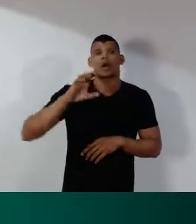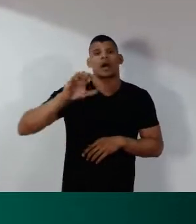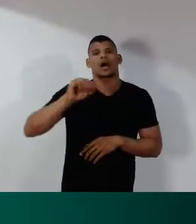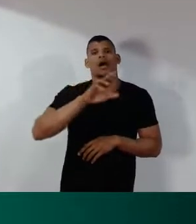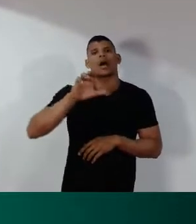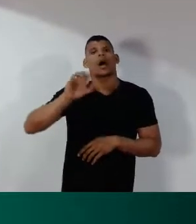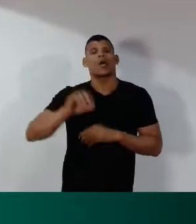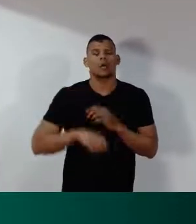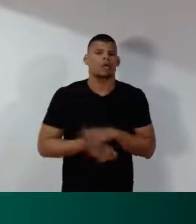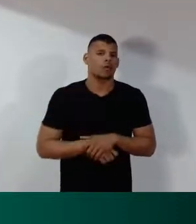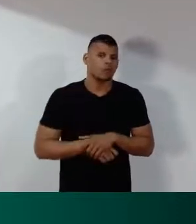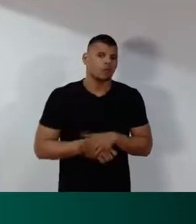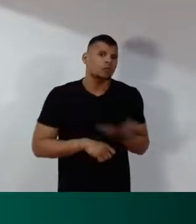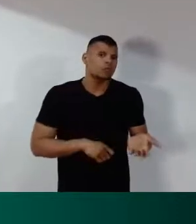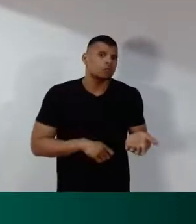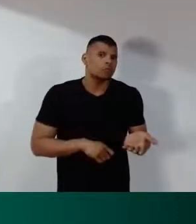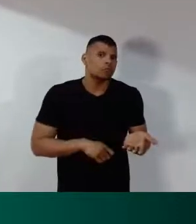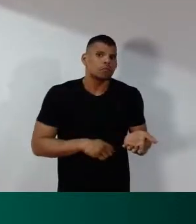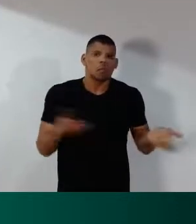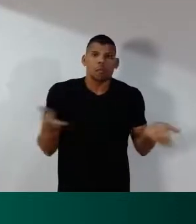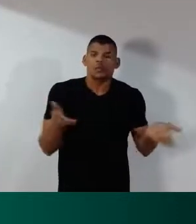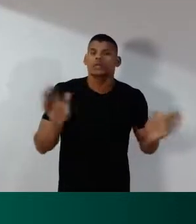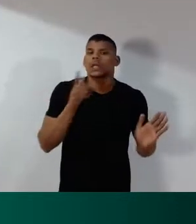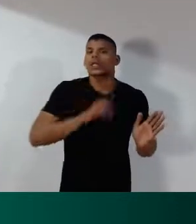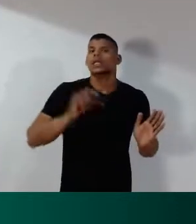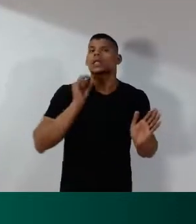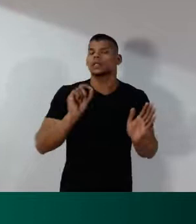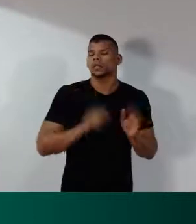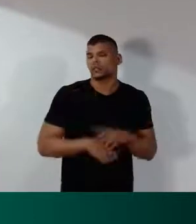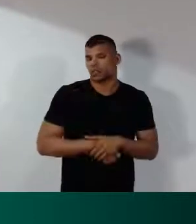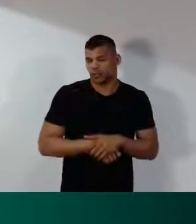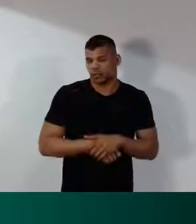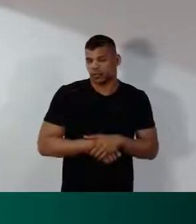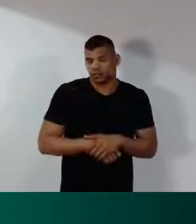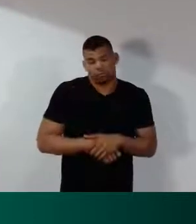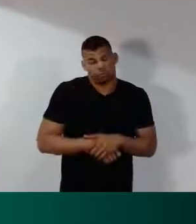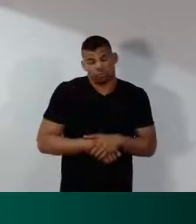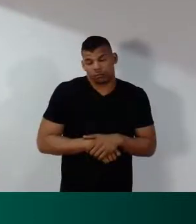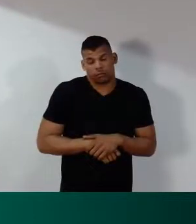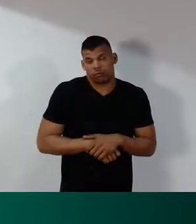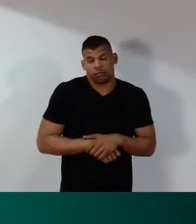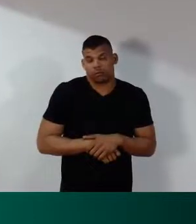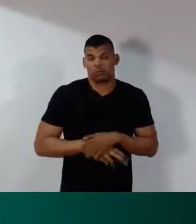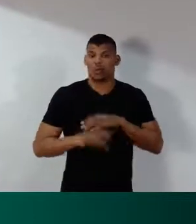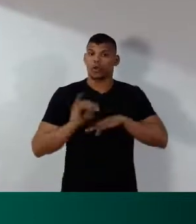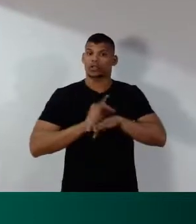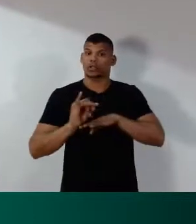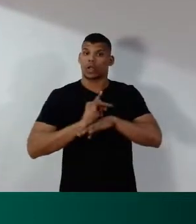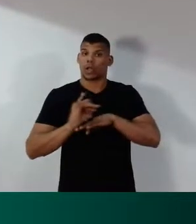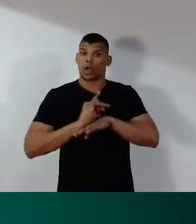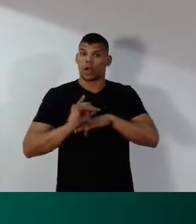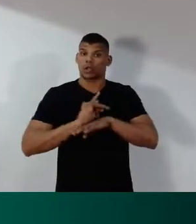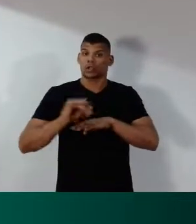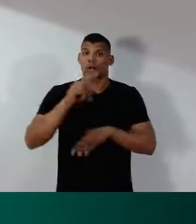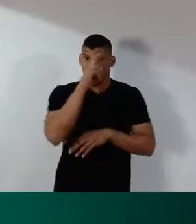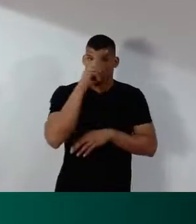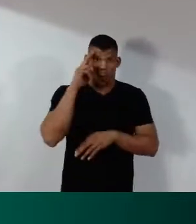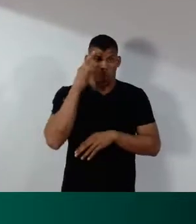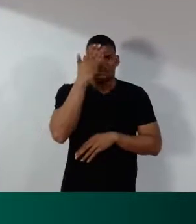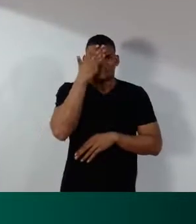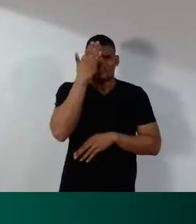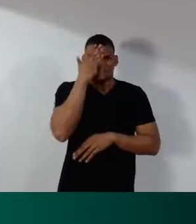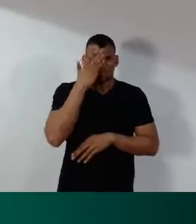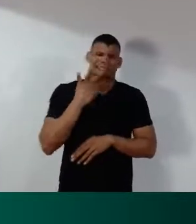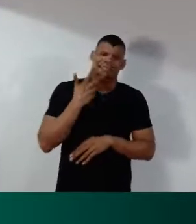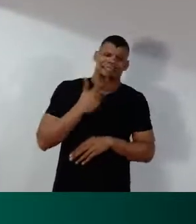carro como é que ele sustenta vende é que pega o carro hoje em dia é por isso que eu a alternativa do B moto até Uber entendeu isso